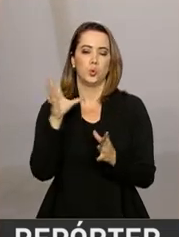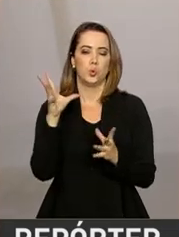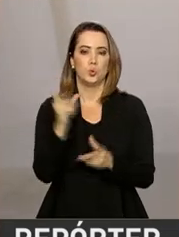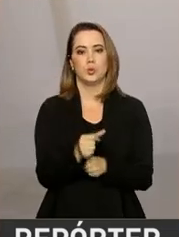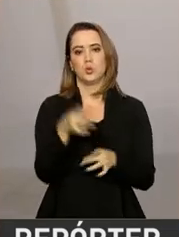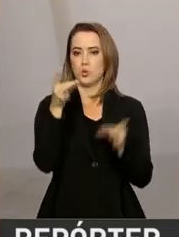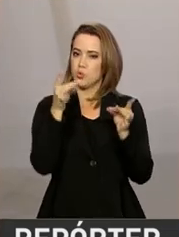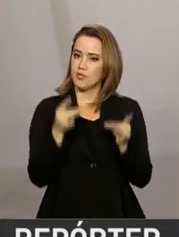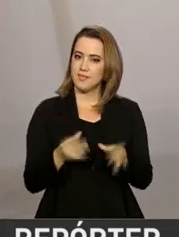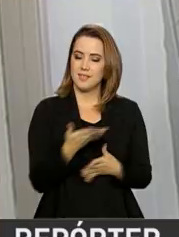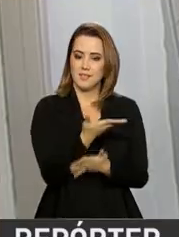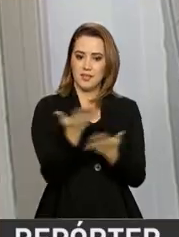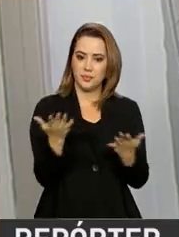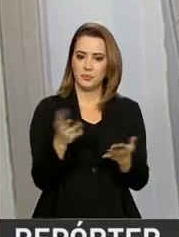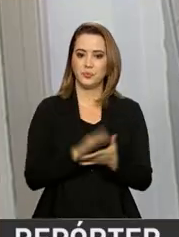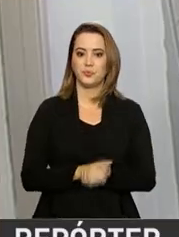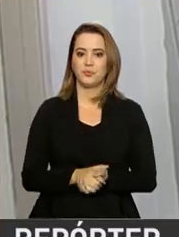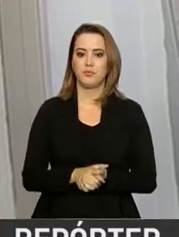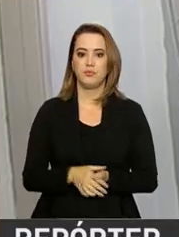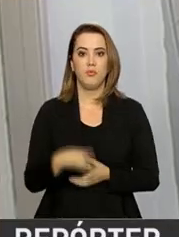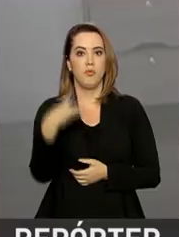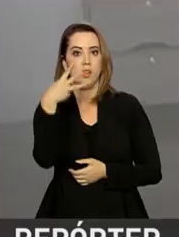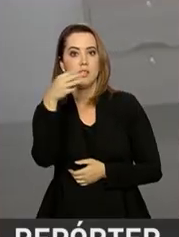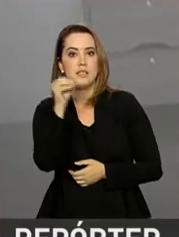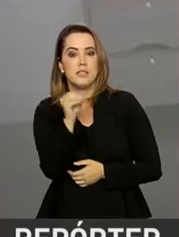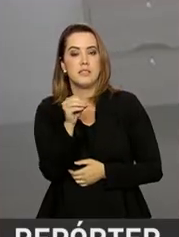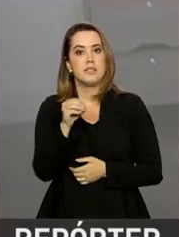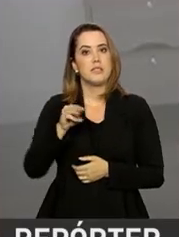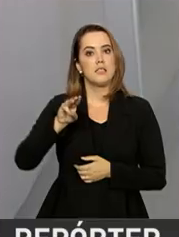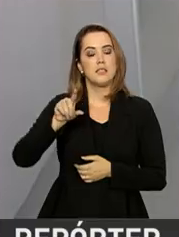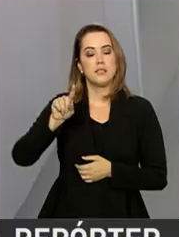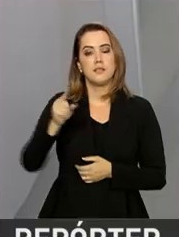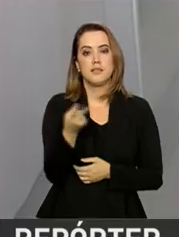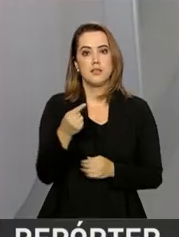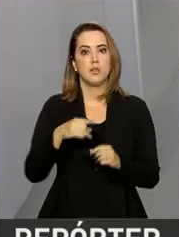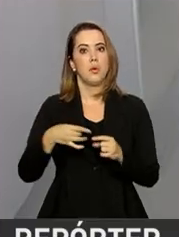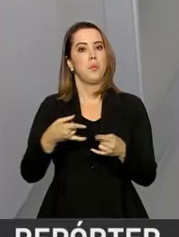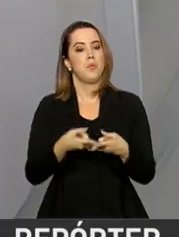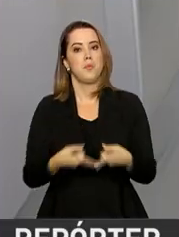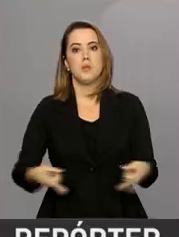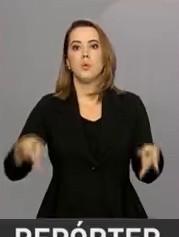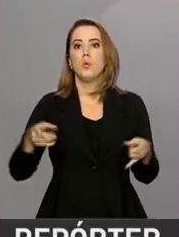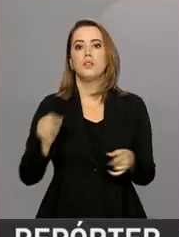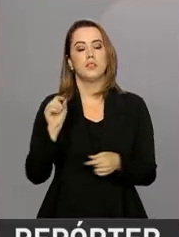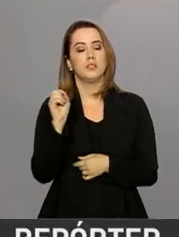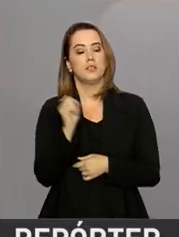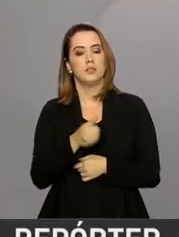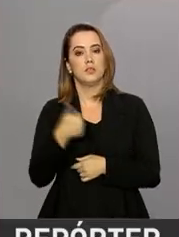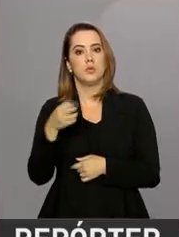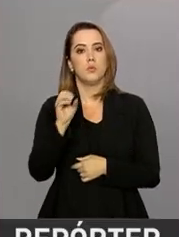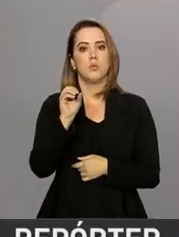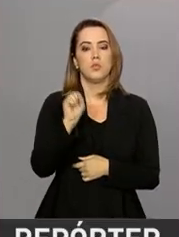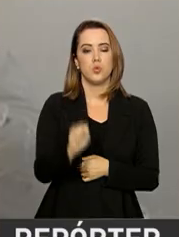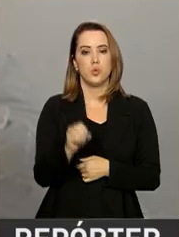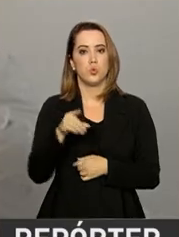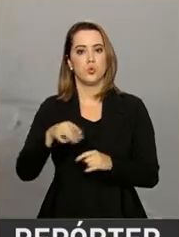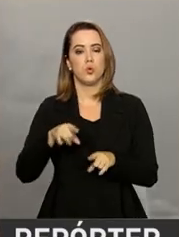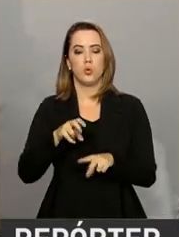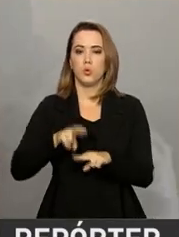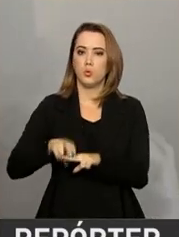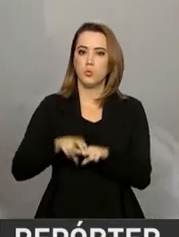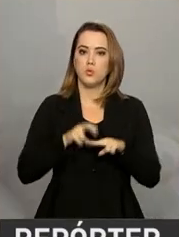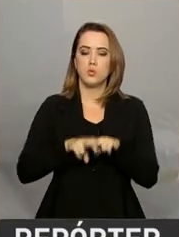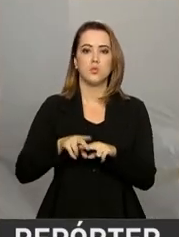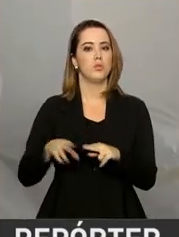evento inesquecível são 30.000 camas e colchões 25.000 mesas 18.000 sofás até